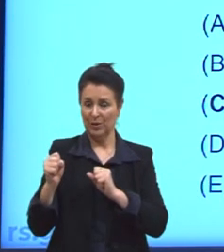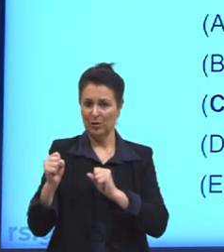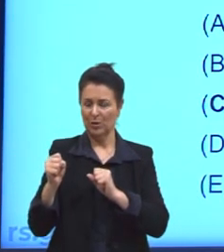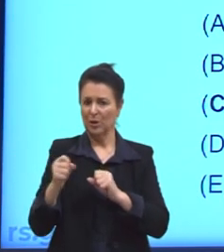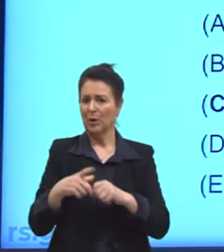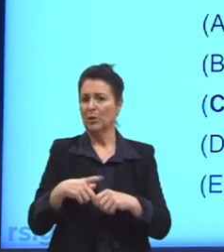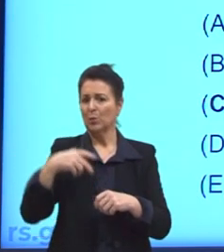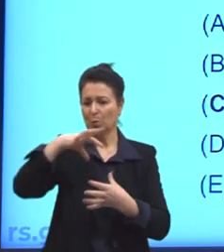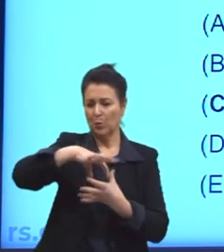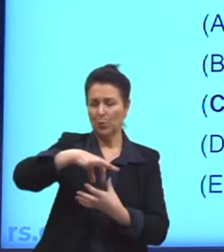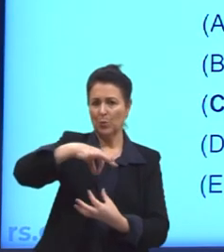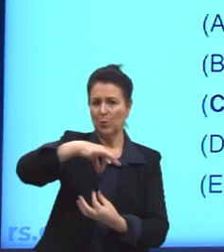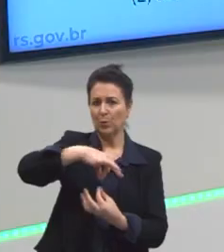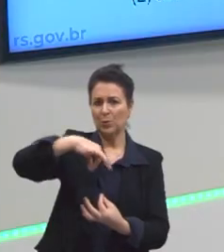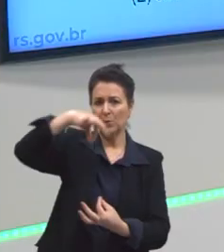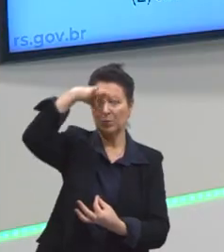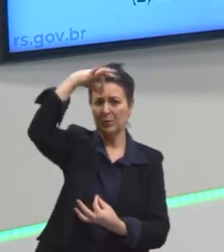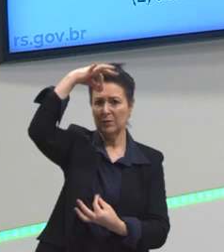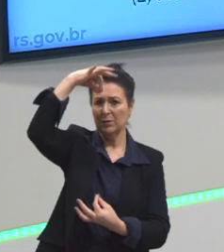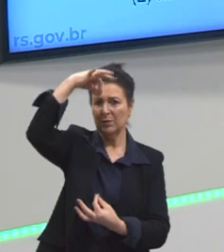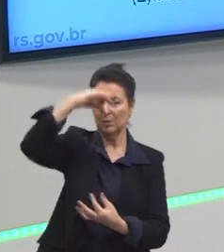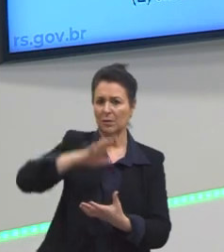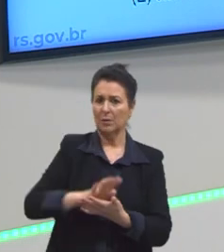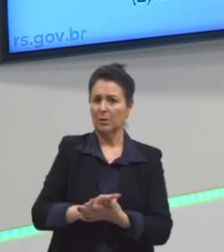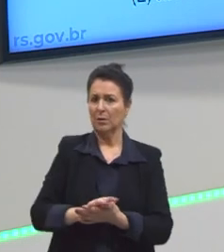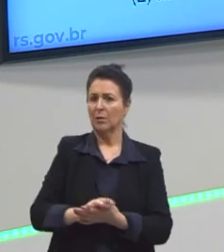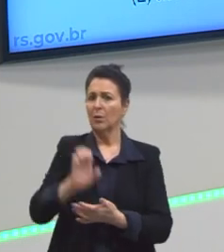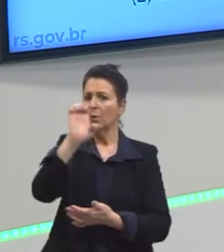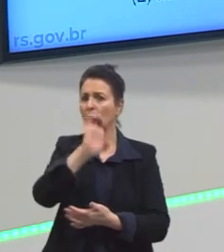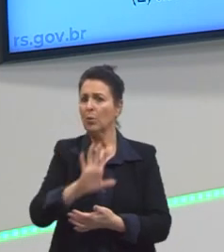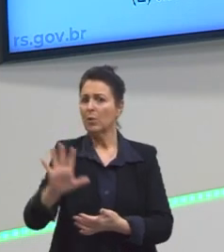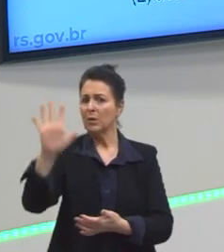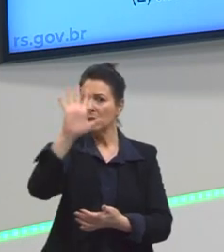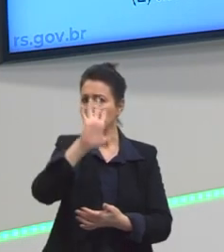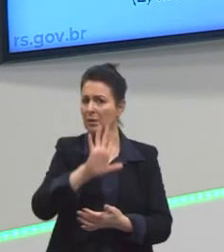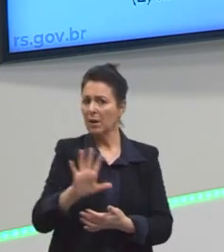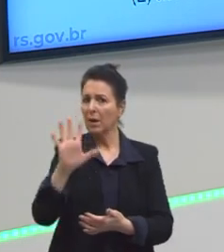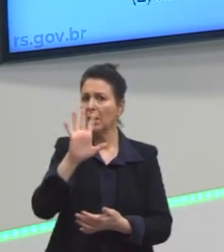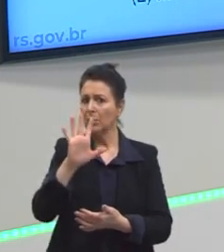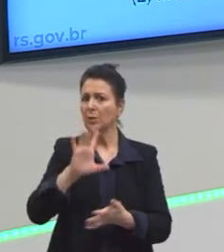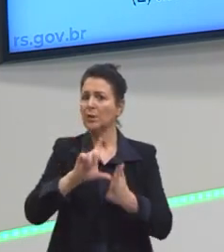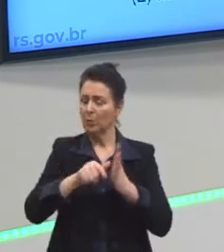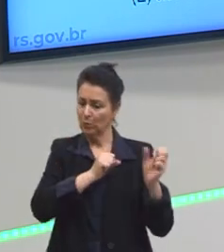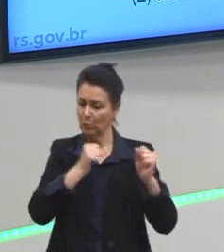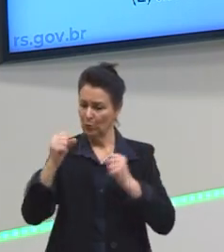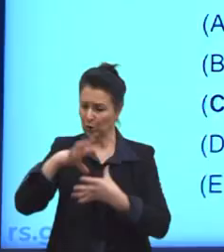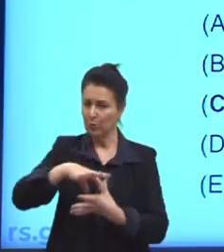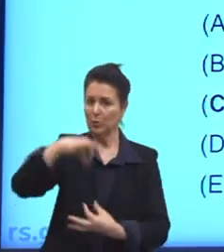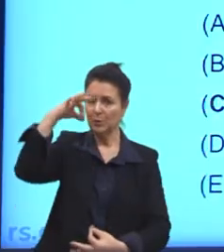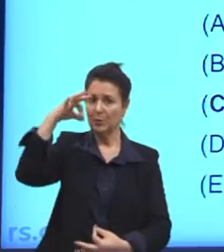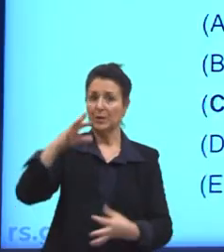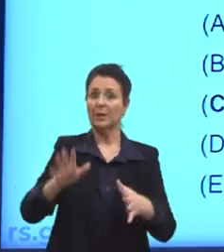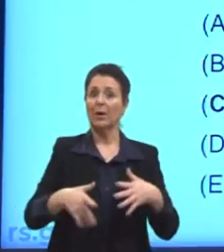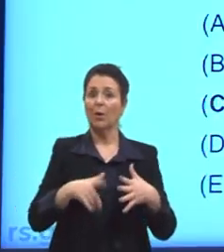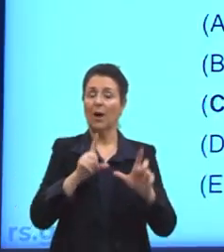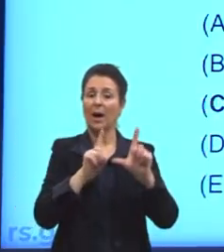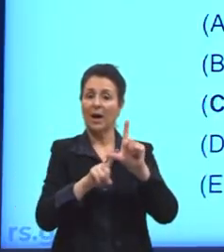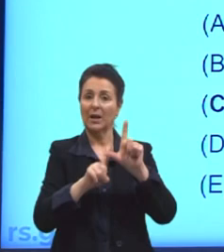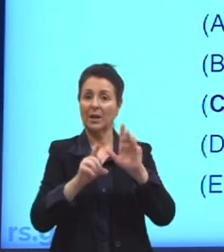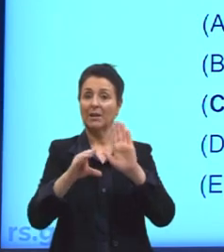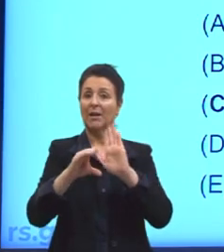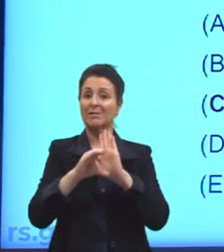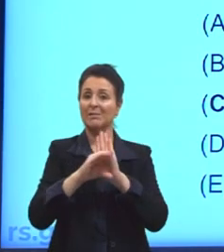lembro Tomás Aquino ele faz essa ligação o estado vai ter uma parte depois poder espiritual então alternativa correta é a c